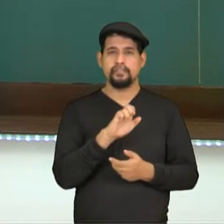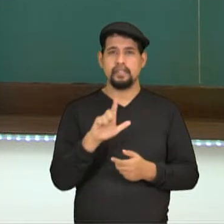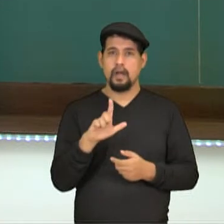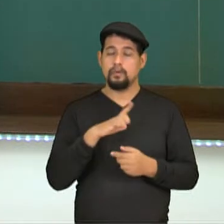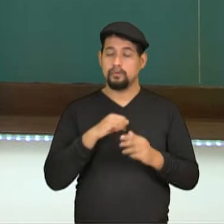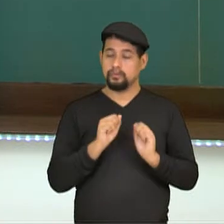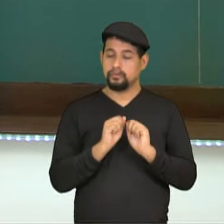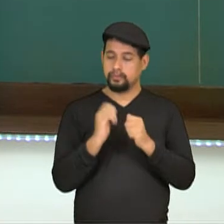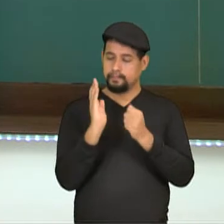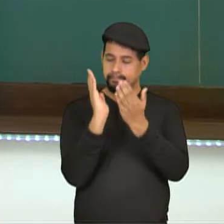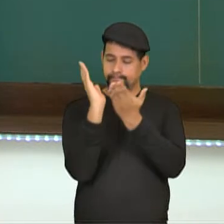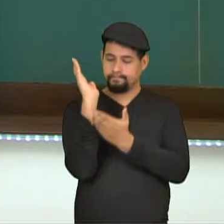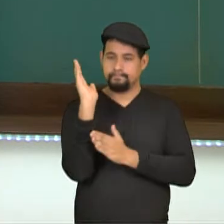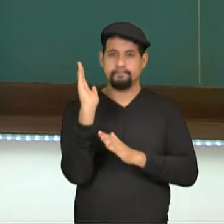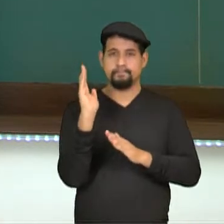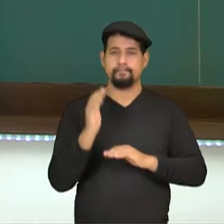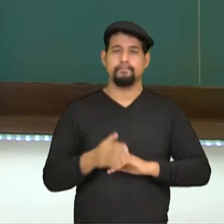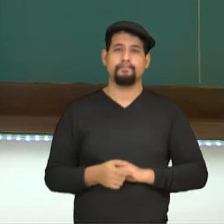área cortada.